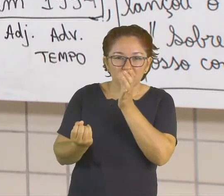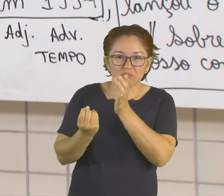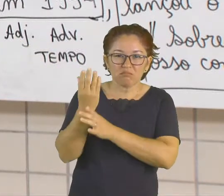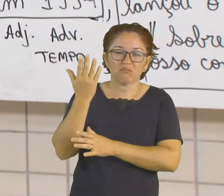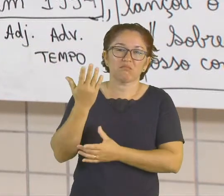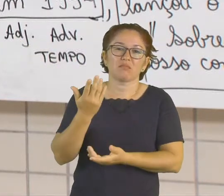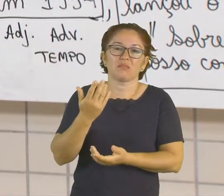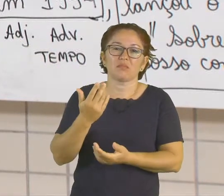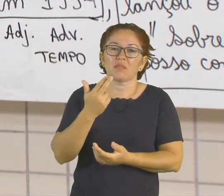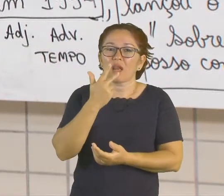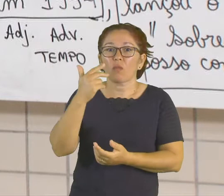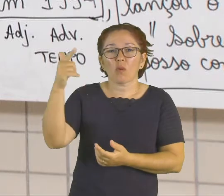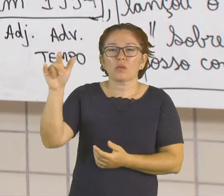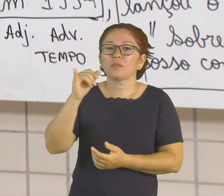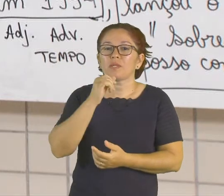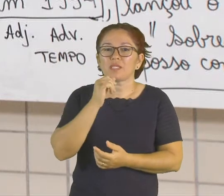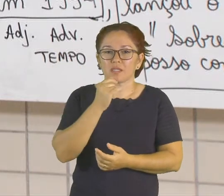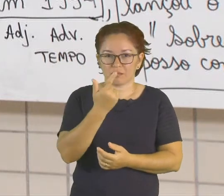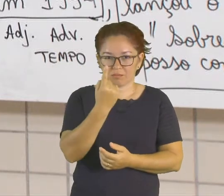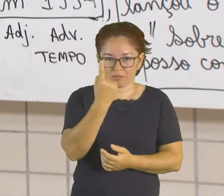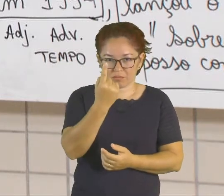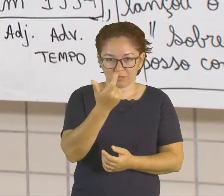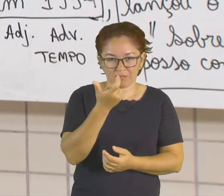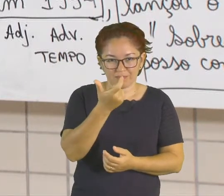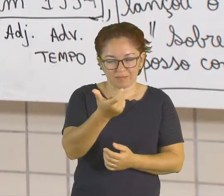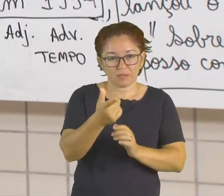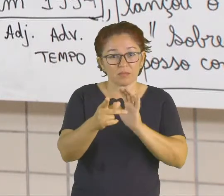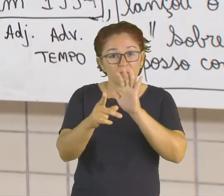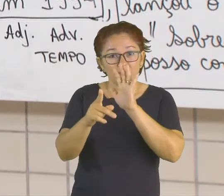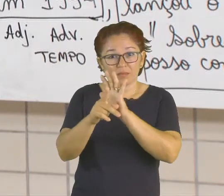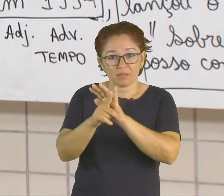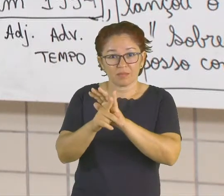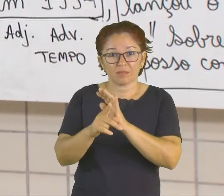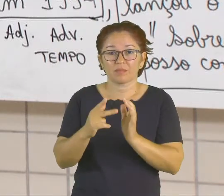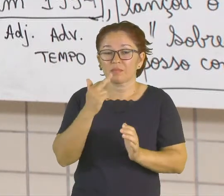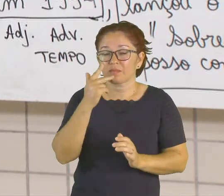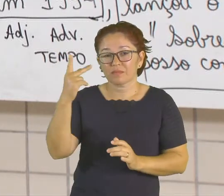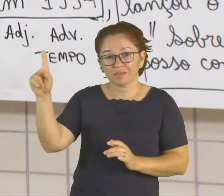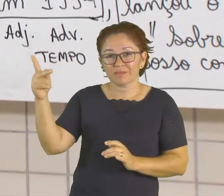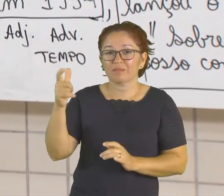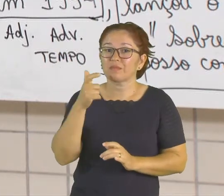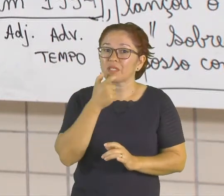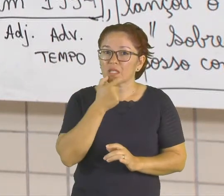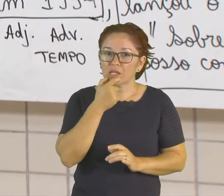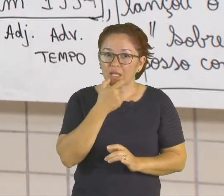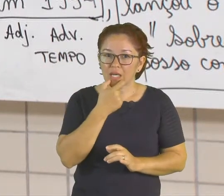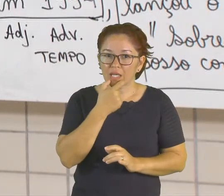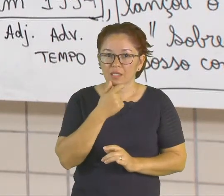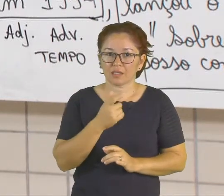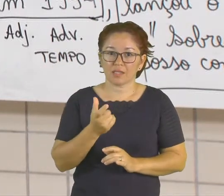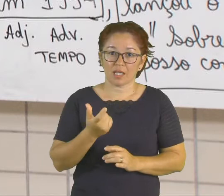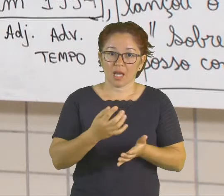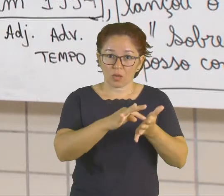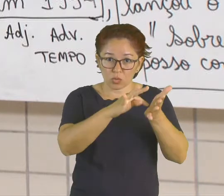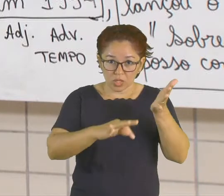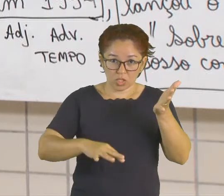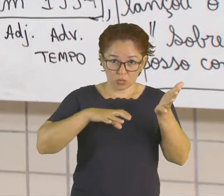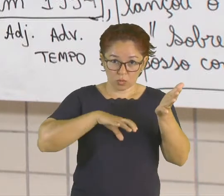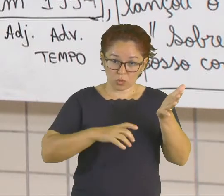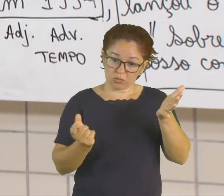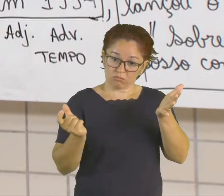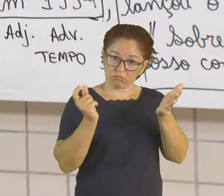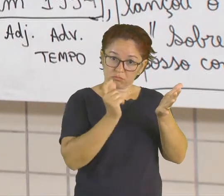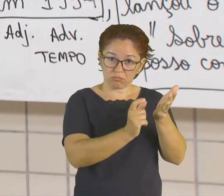inglesa, né? Vem do inglês. E normalmente quando você vai utilizá-la, dependendo do texto, que você quer dar